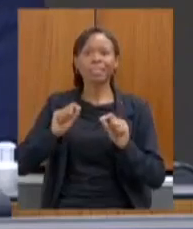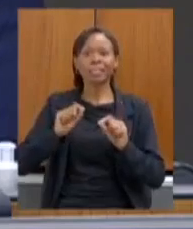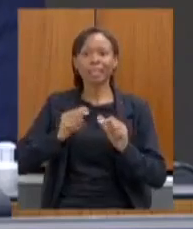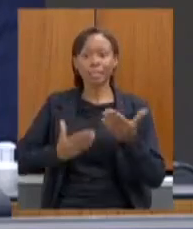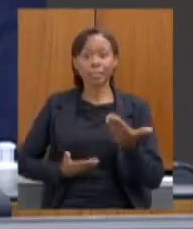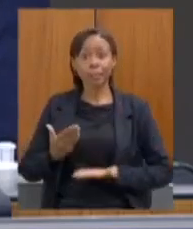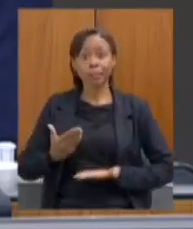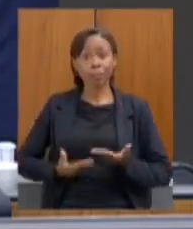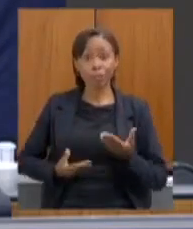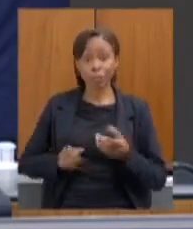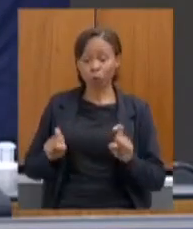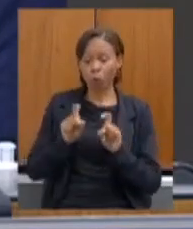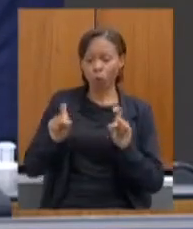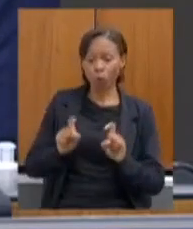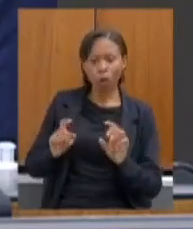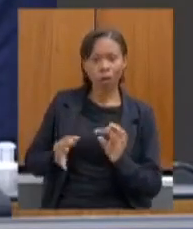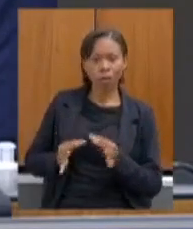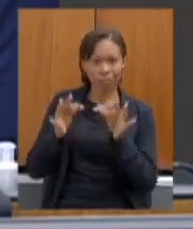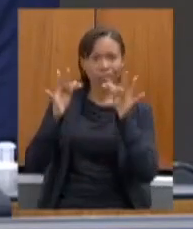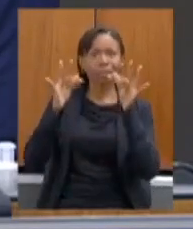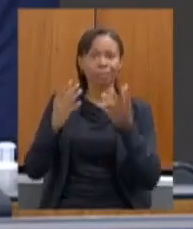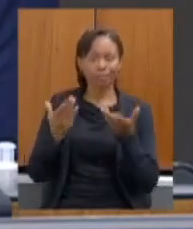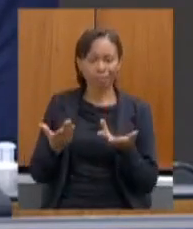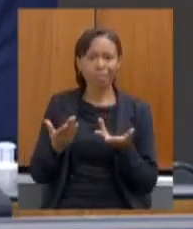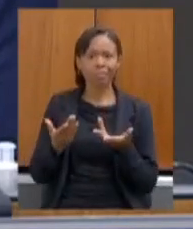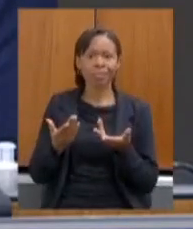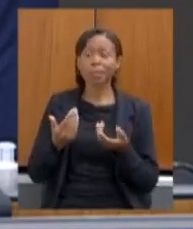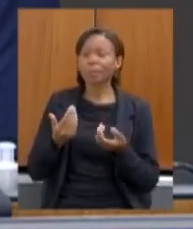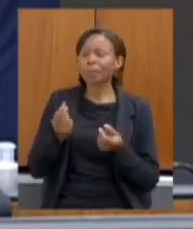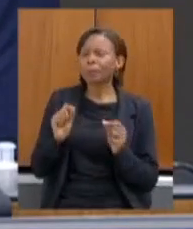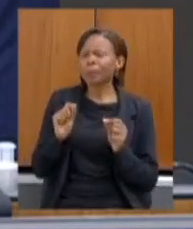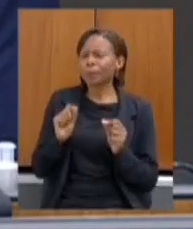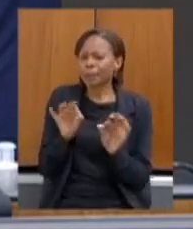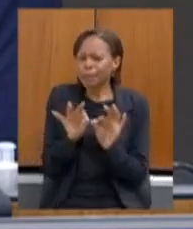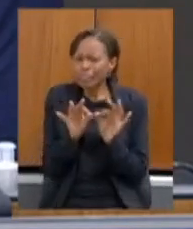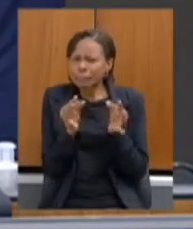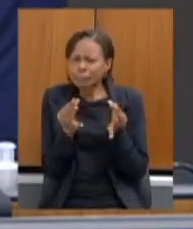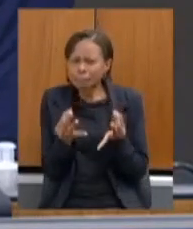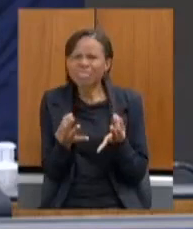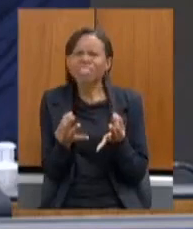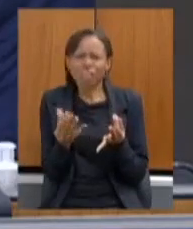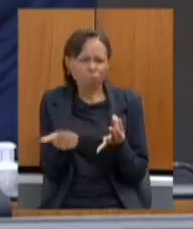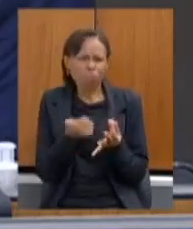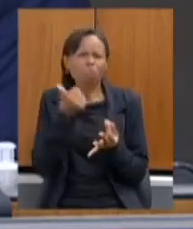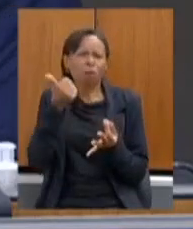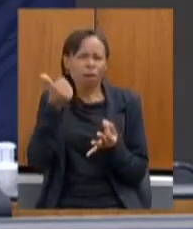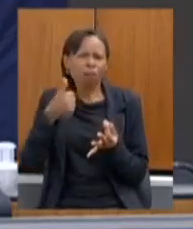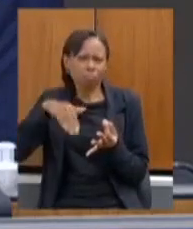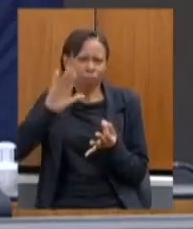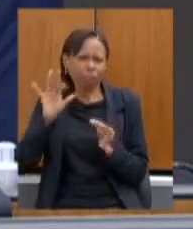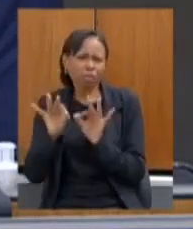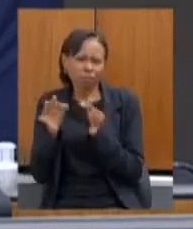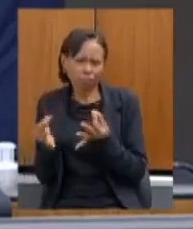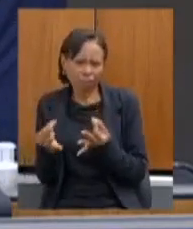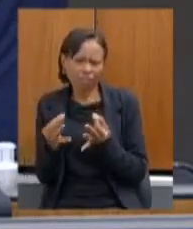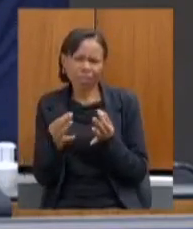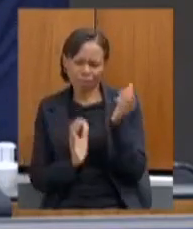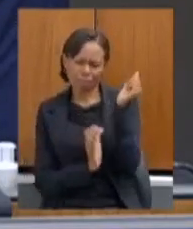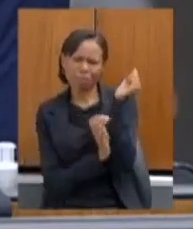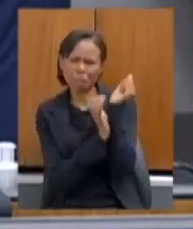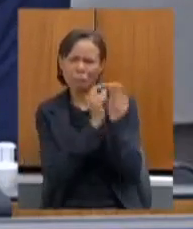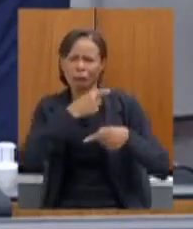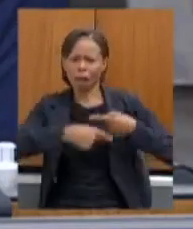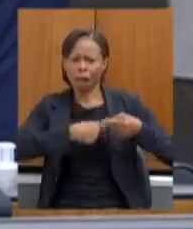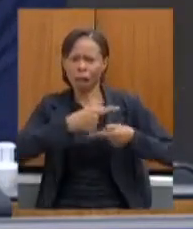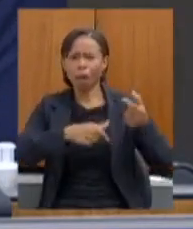Na prática, o que isso quer dizer? Mais simplicidade e menos burocracia para o cidadão de Minas Gerais. A gente